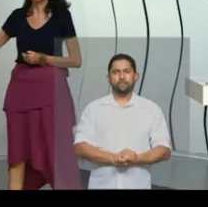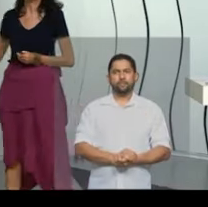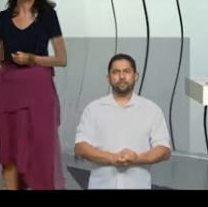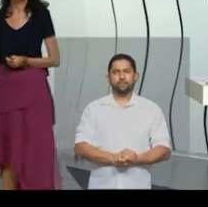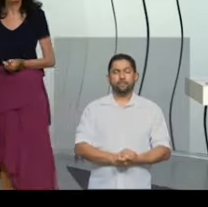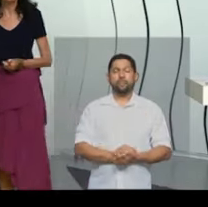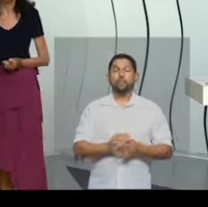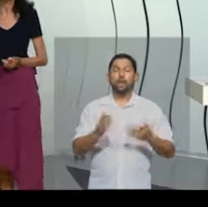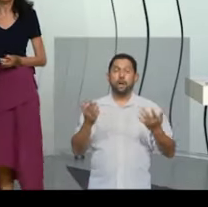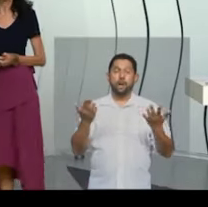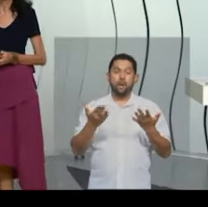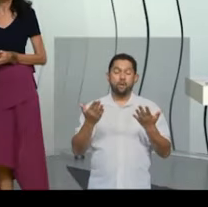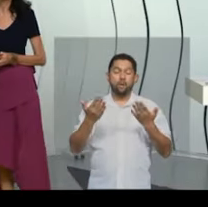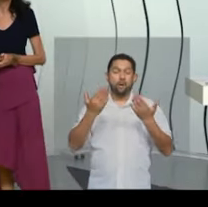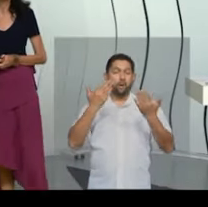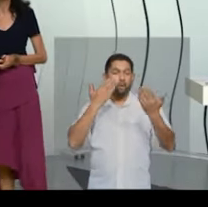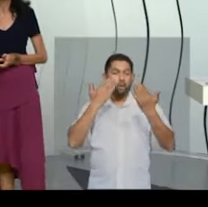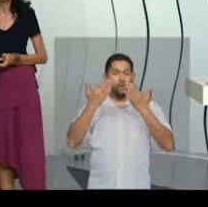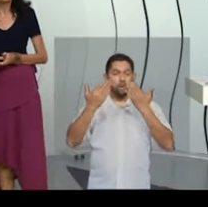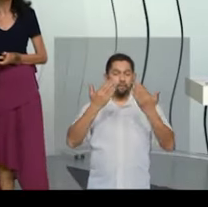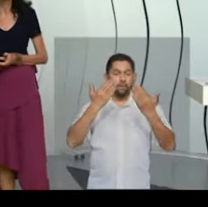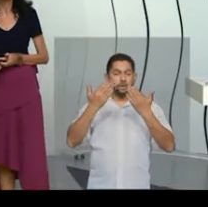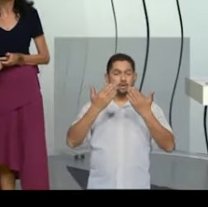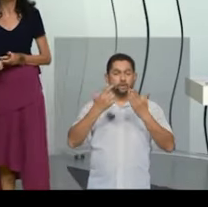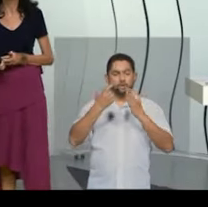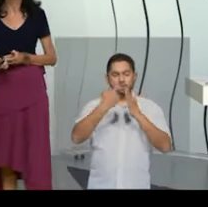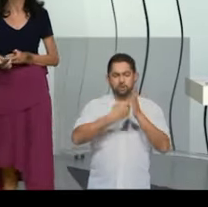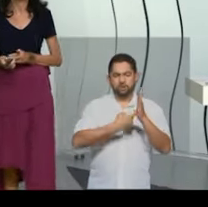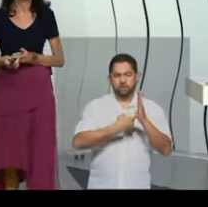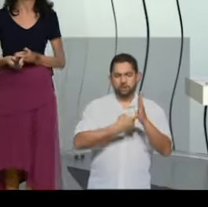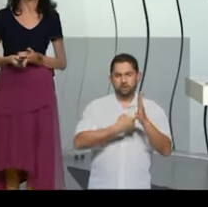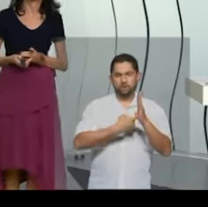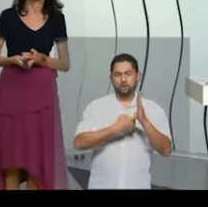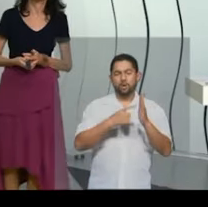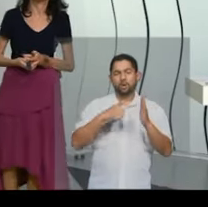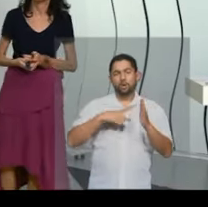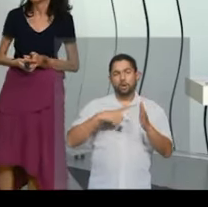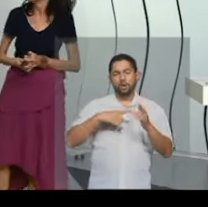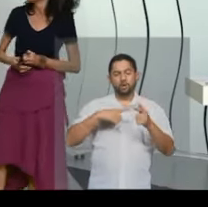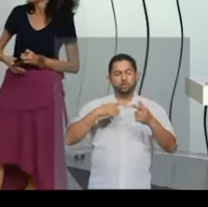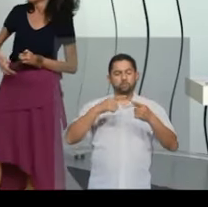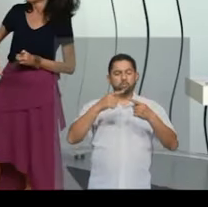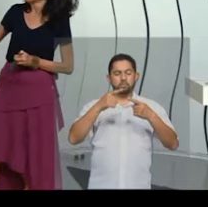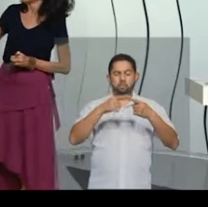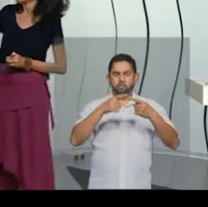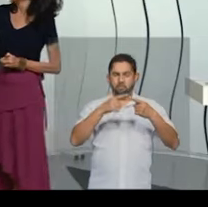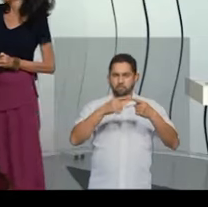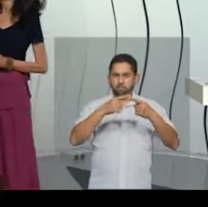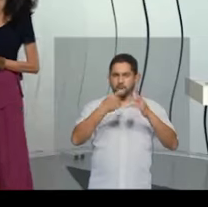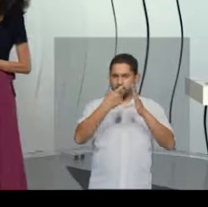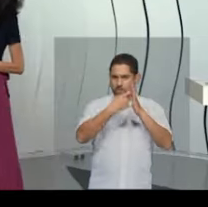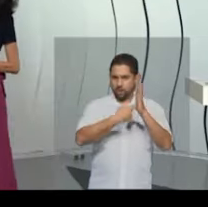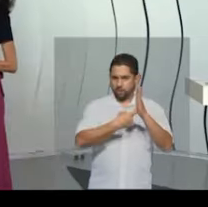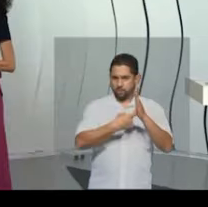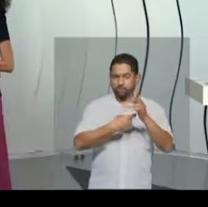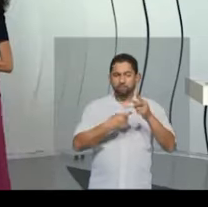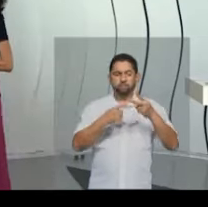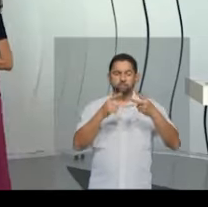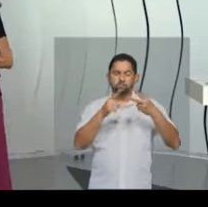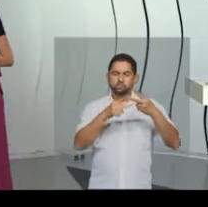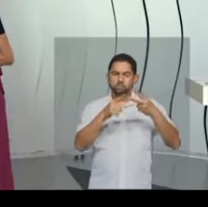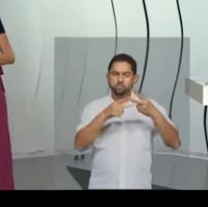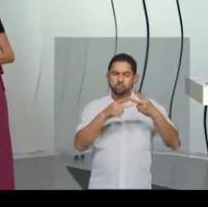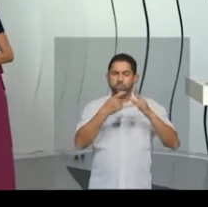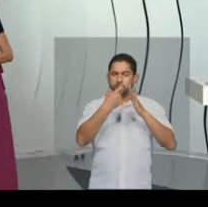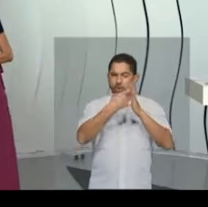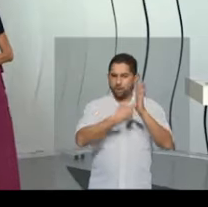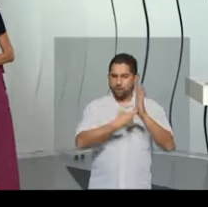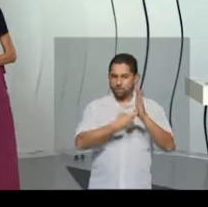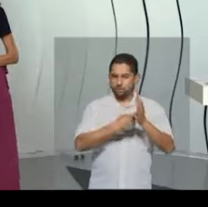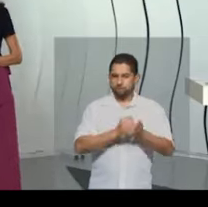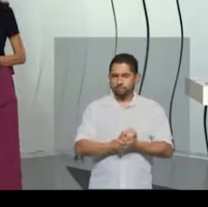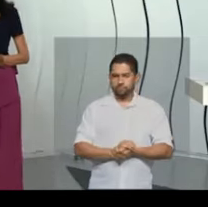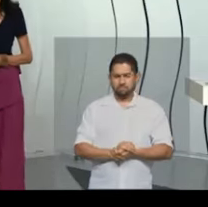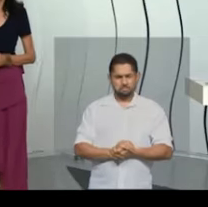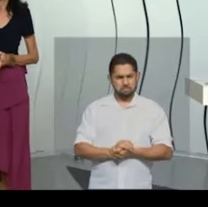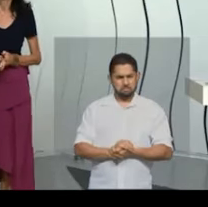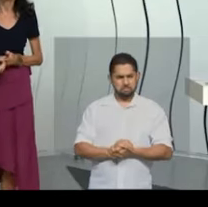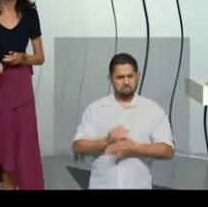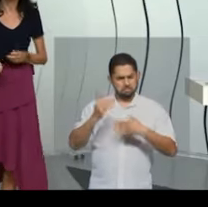Nesse caso aqui, nós temos dois pequenos textos. Quando isso acontece na prova do